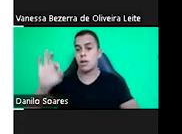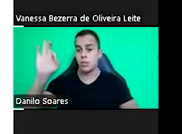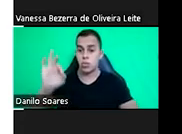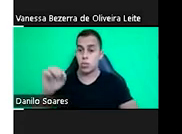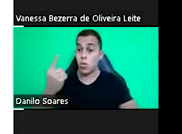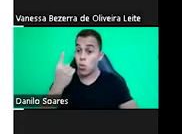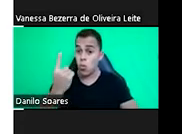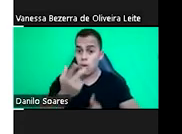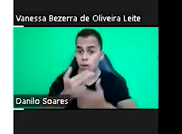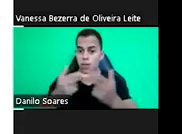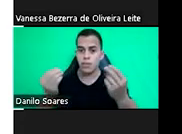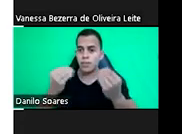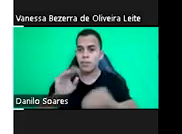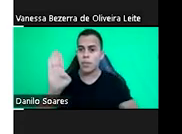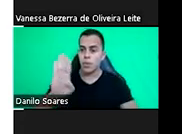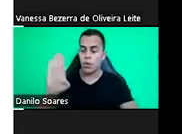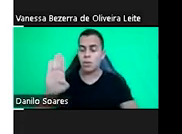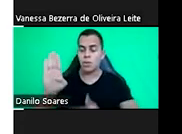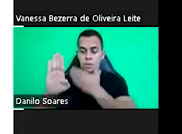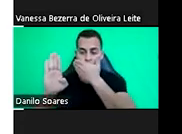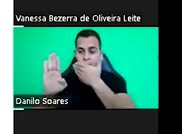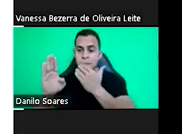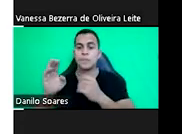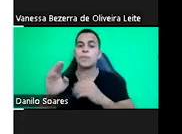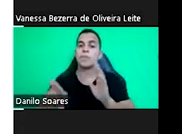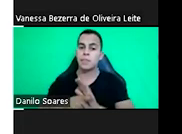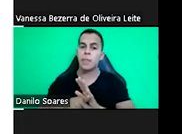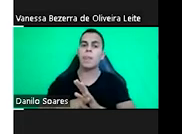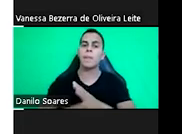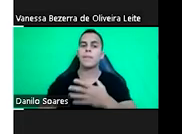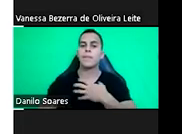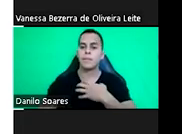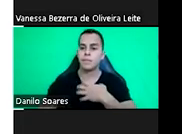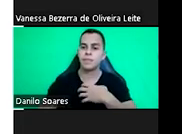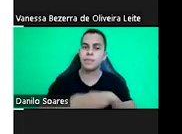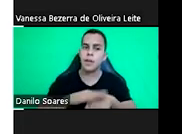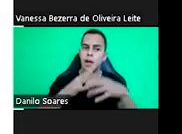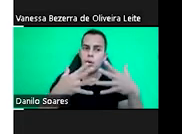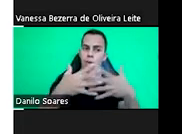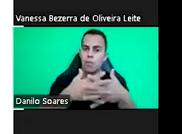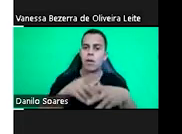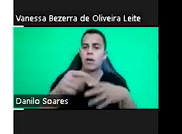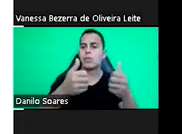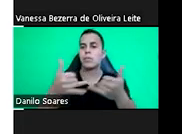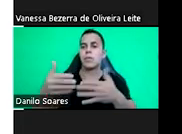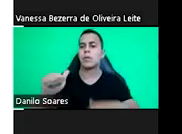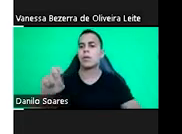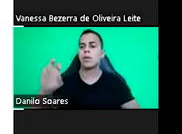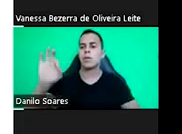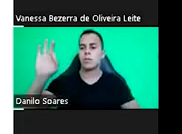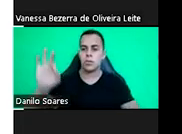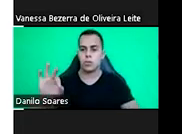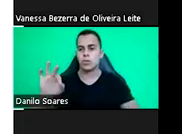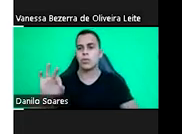variável biológica que de um fenótipo complexo já explica 15% da sua variabilidade. Isso